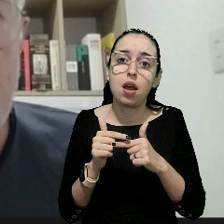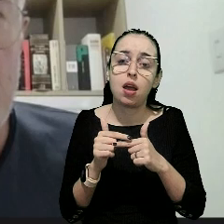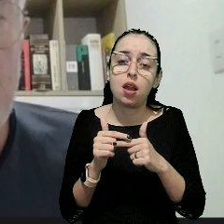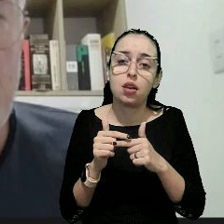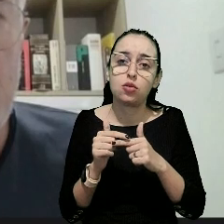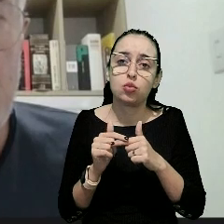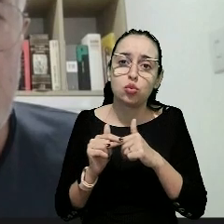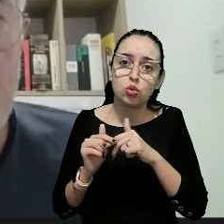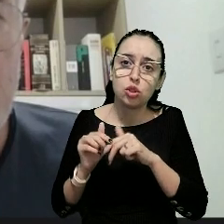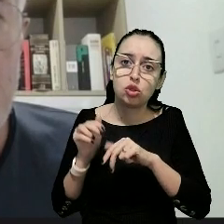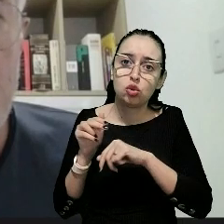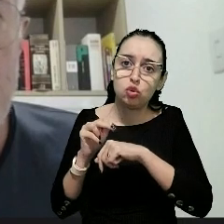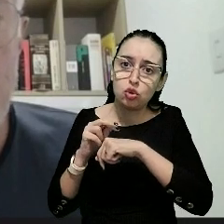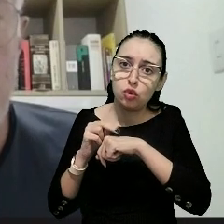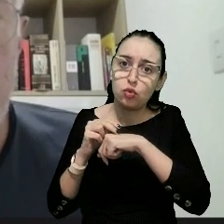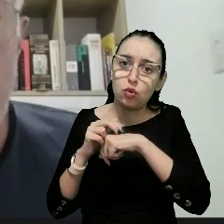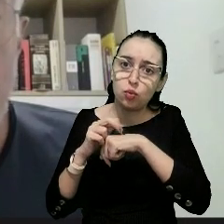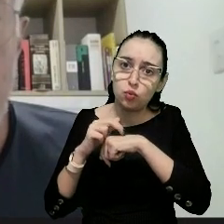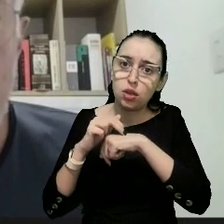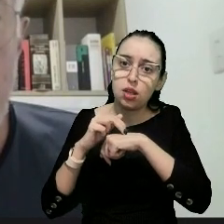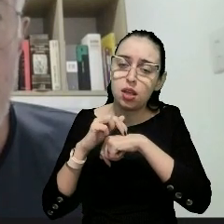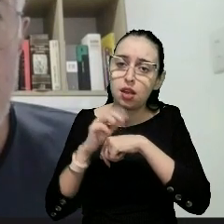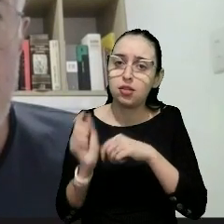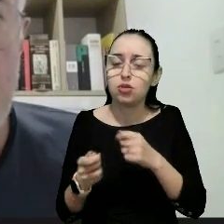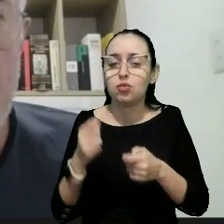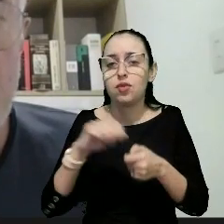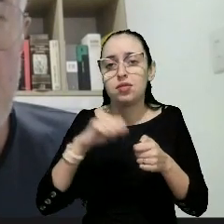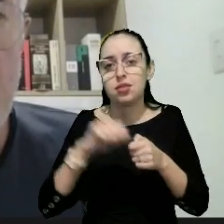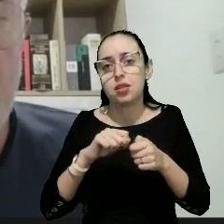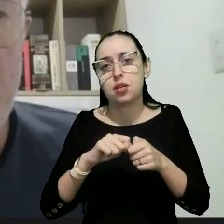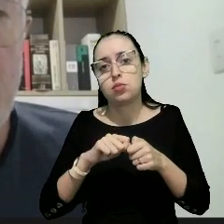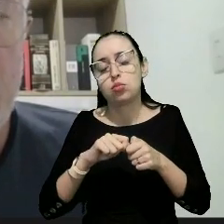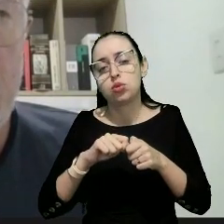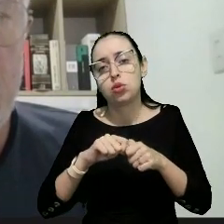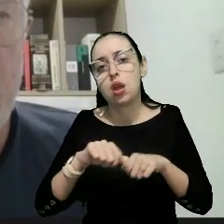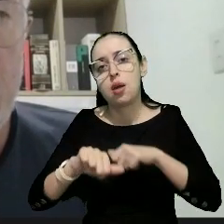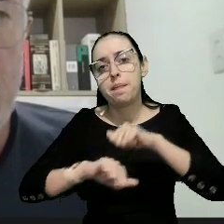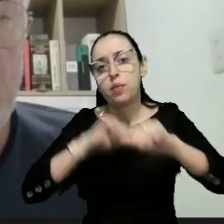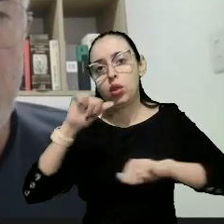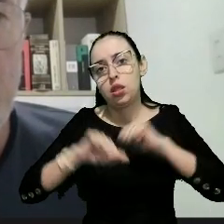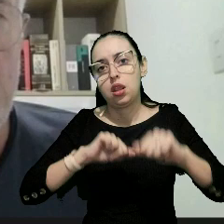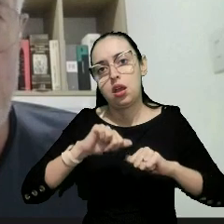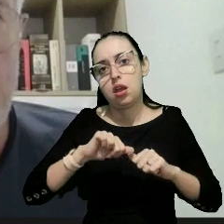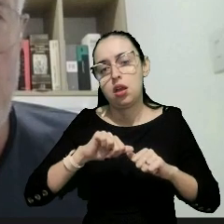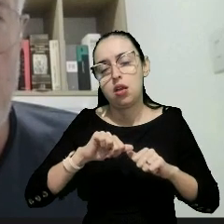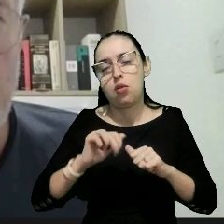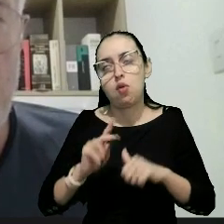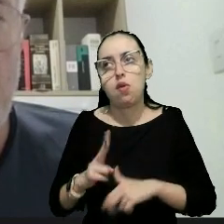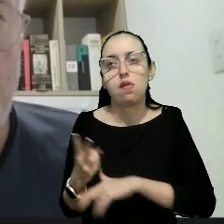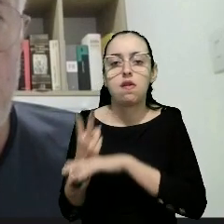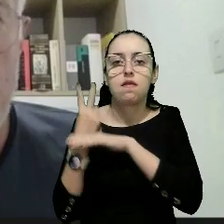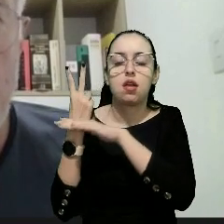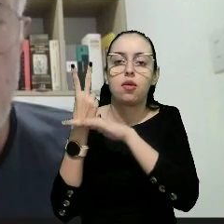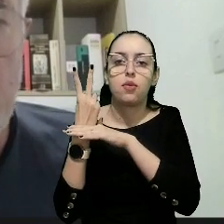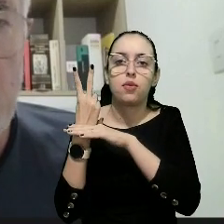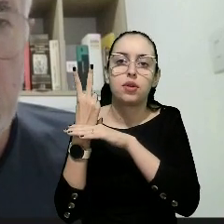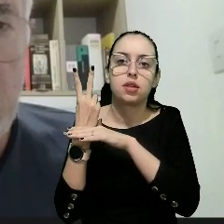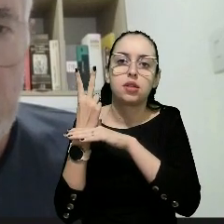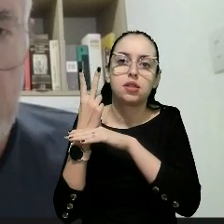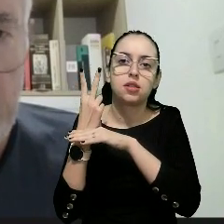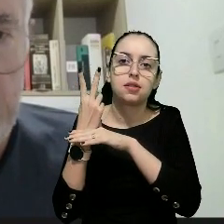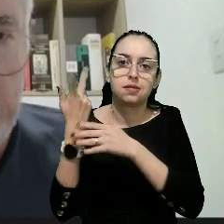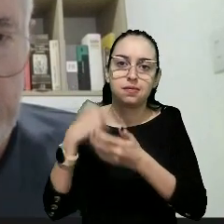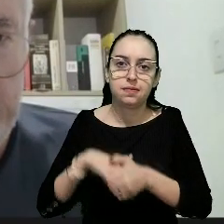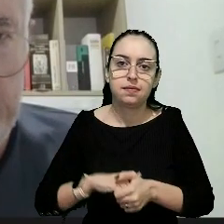esse trabalho de formiguinha que nós fazemos é que vai fazer